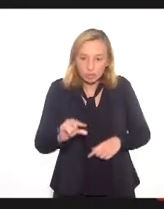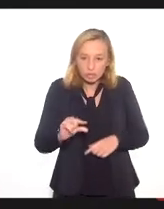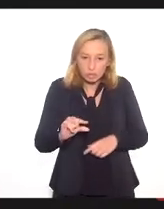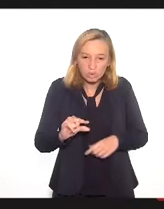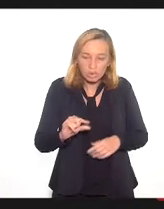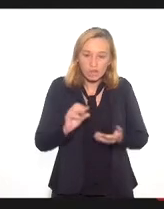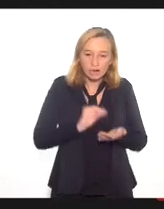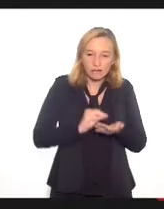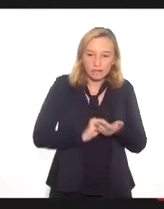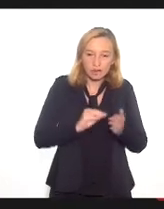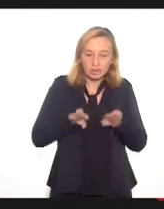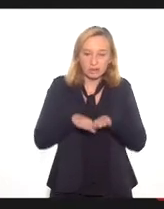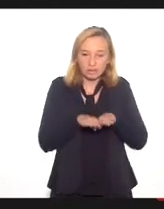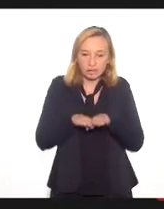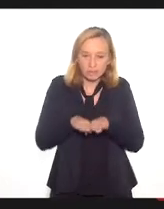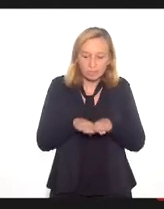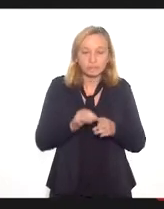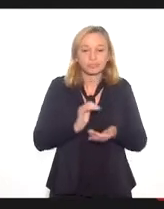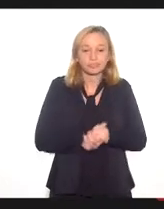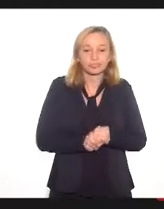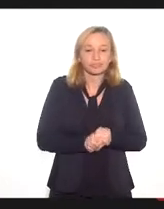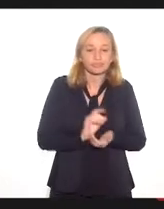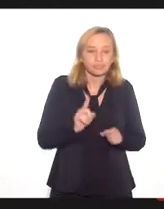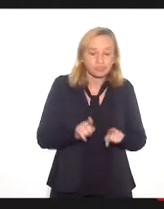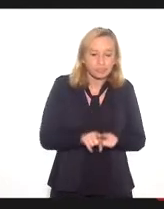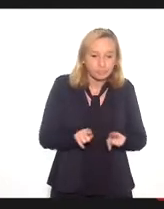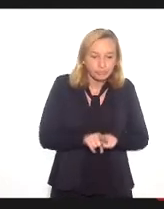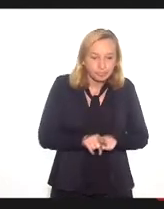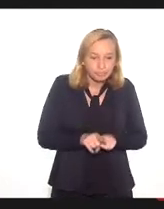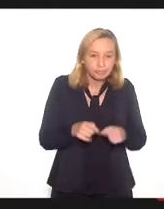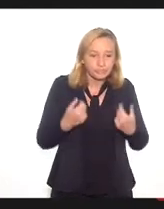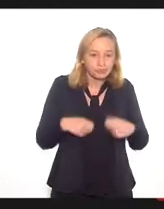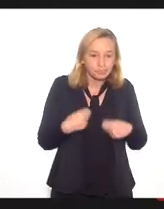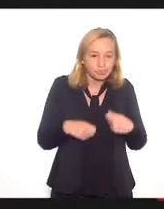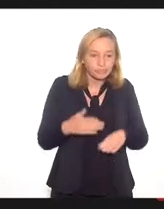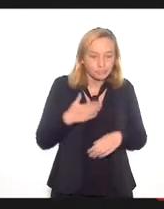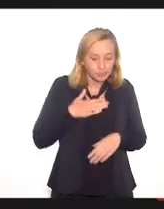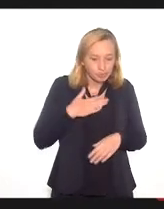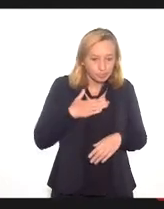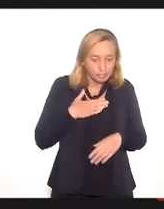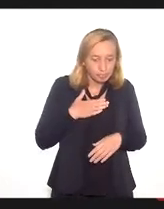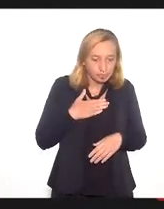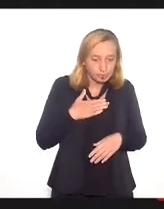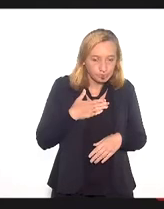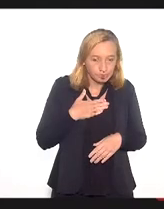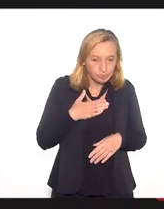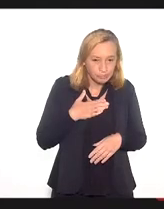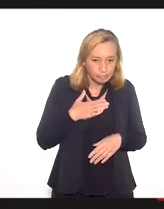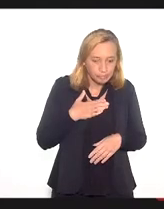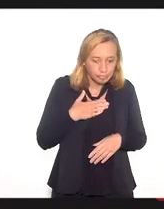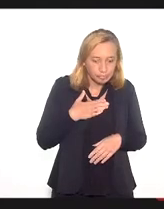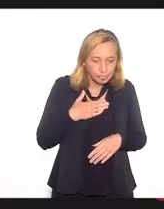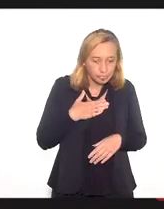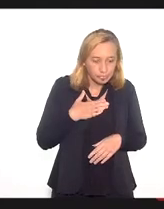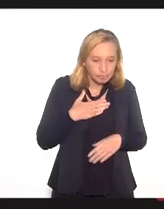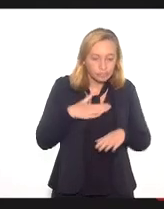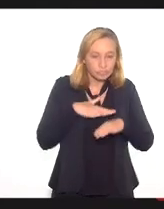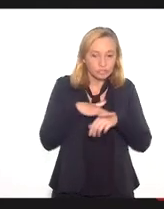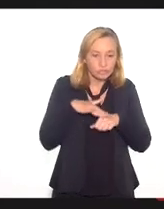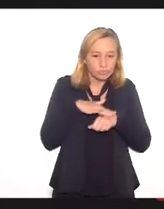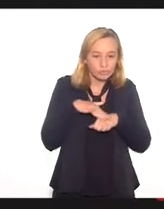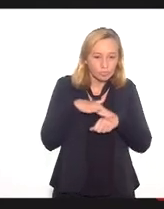desigualdade transferindo renda, e precisamos, no meu caso, romper as barreiras de conversação